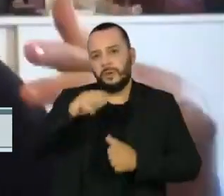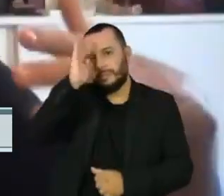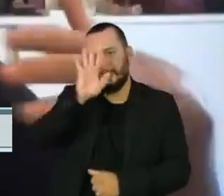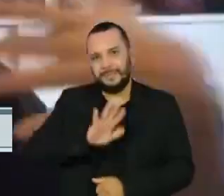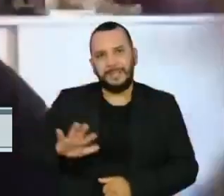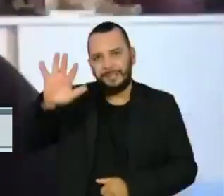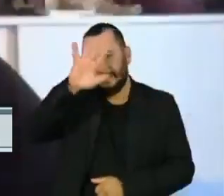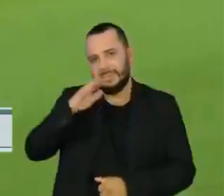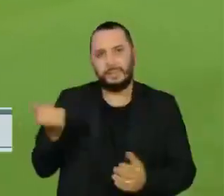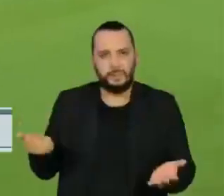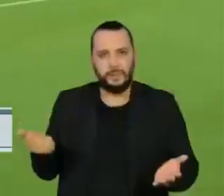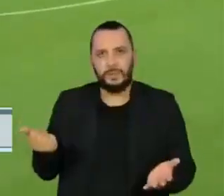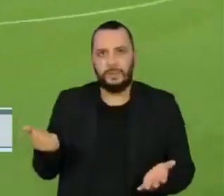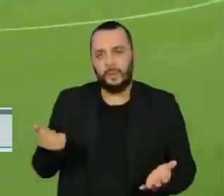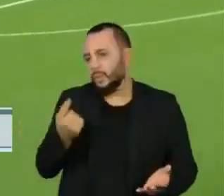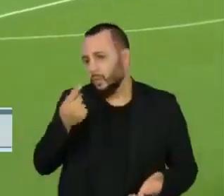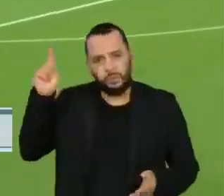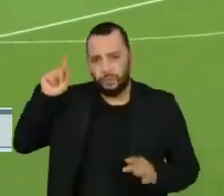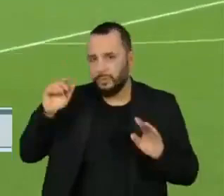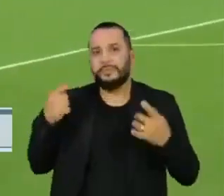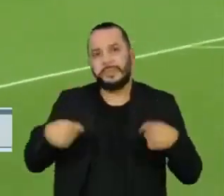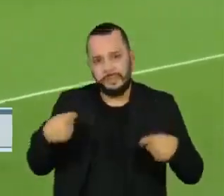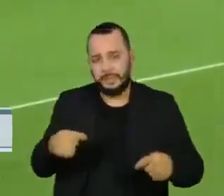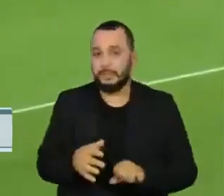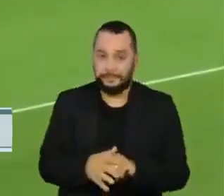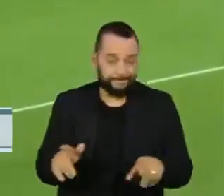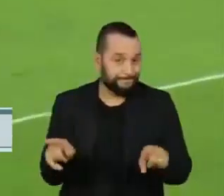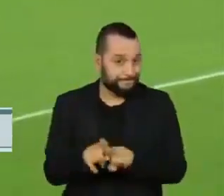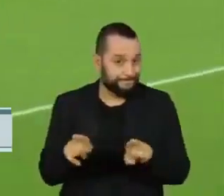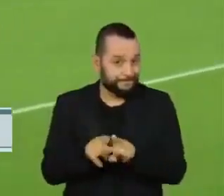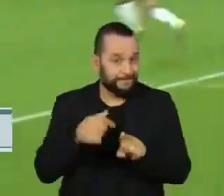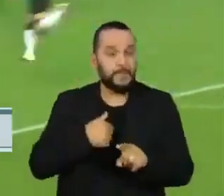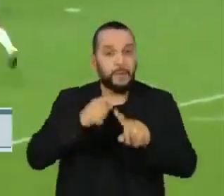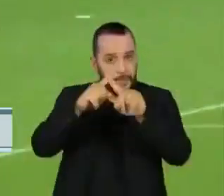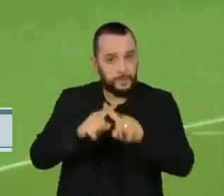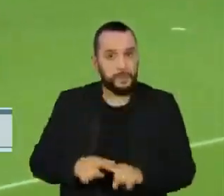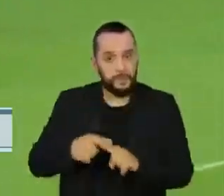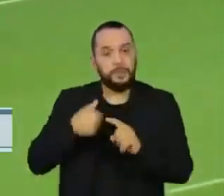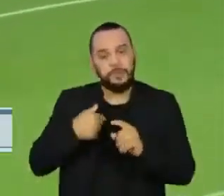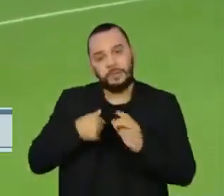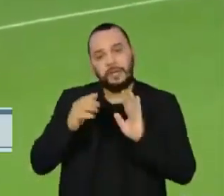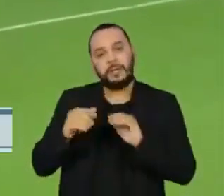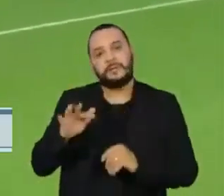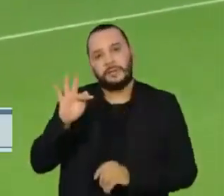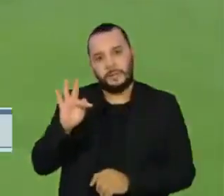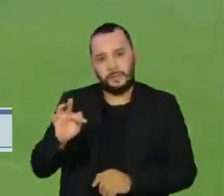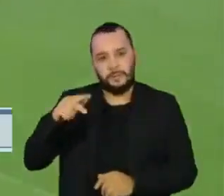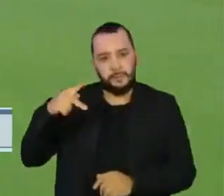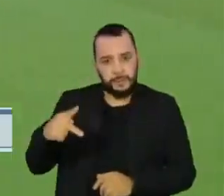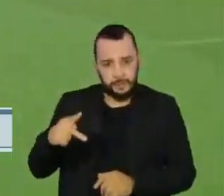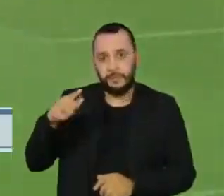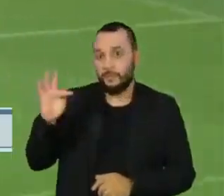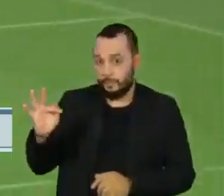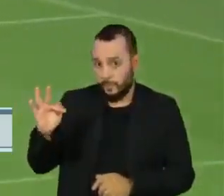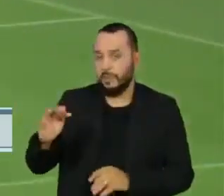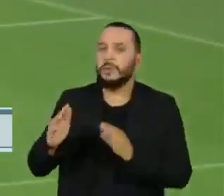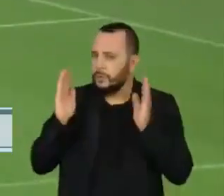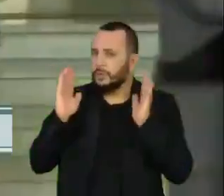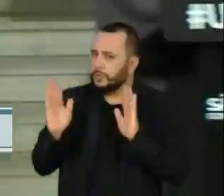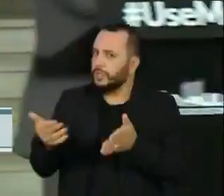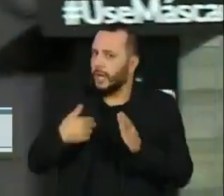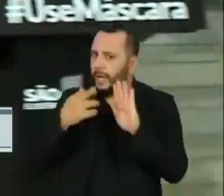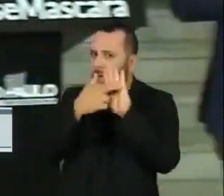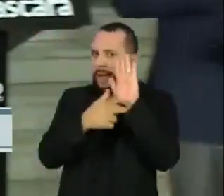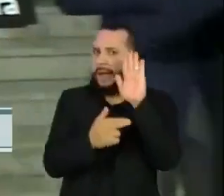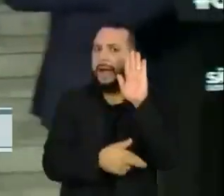nas próximas várias semanas. As competições organizadas pela Federação Paulista de Futebol estão mantidas, seguindo o protocolo de saúde aprovado